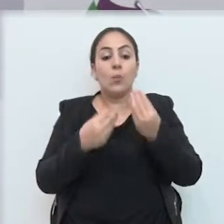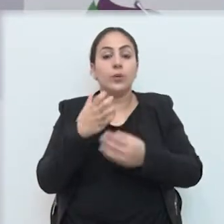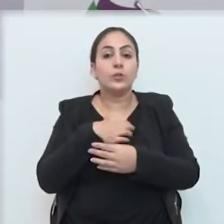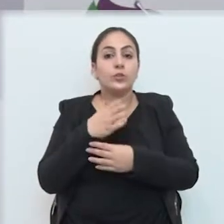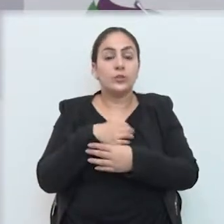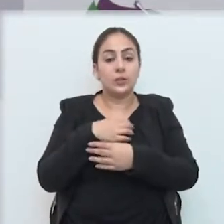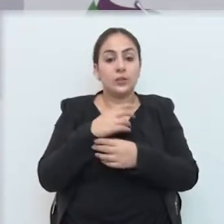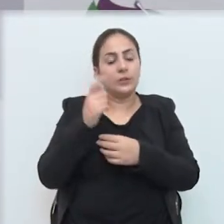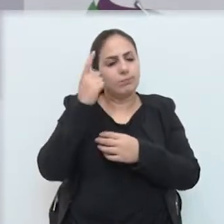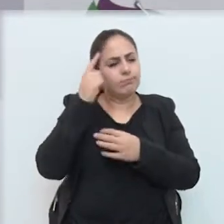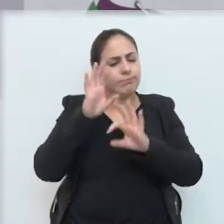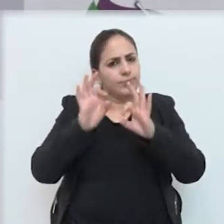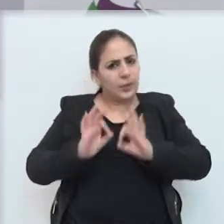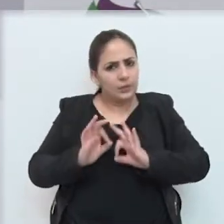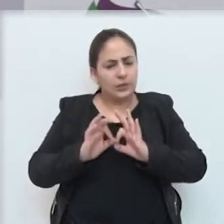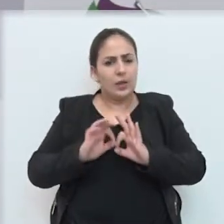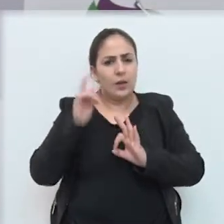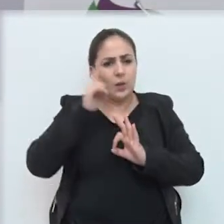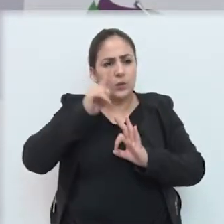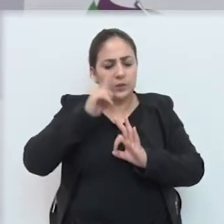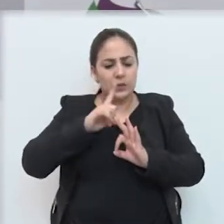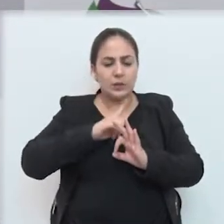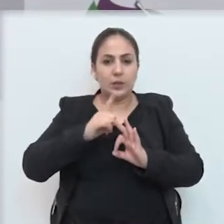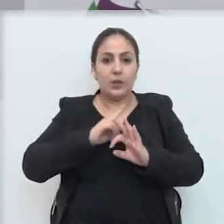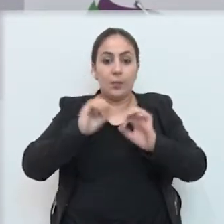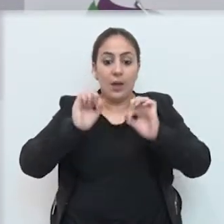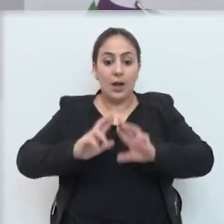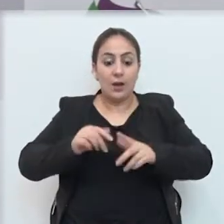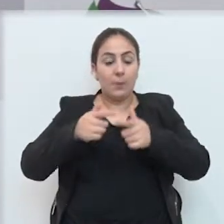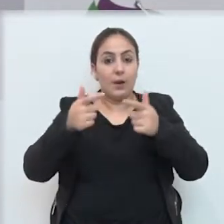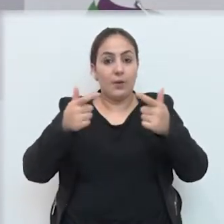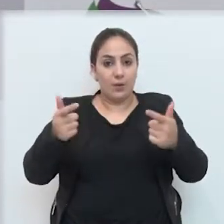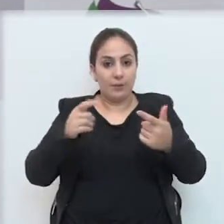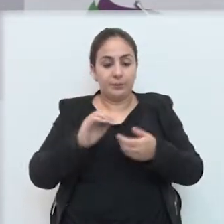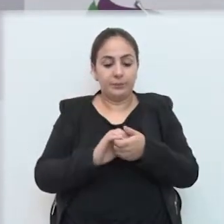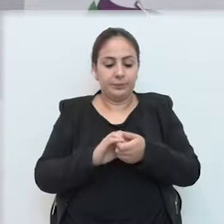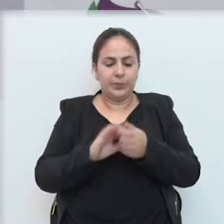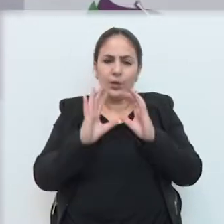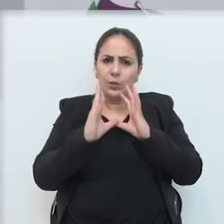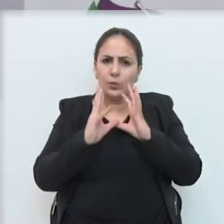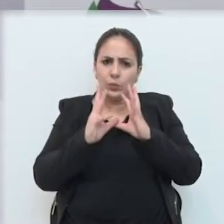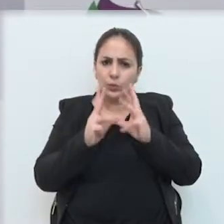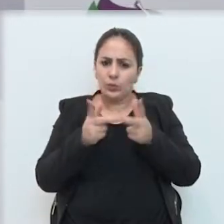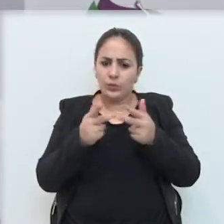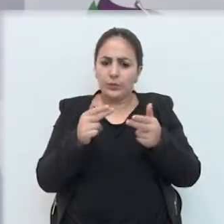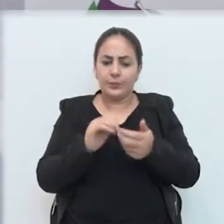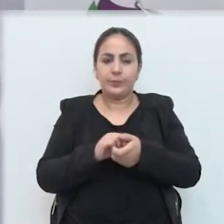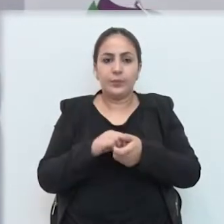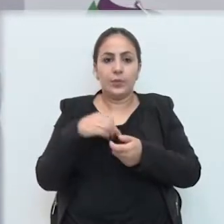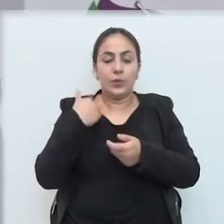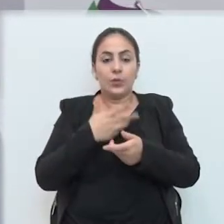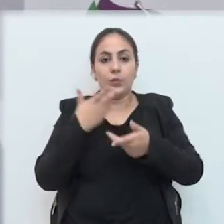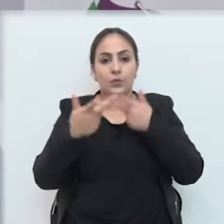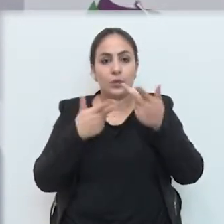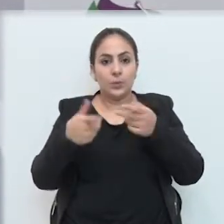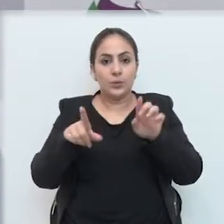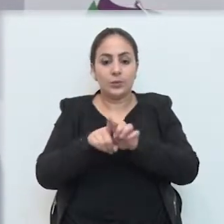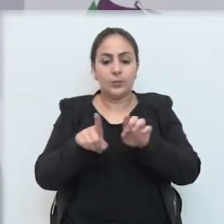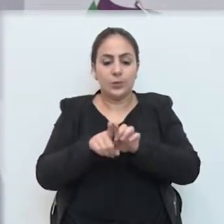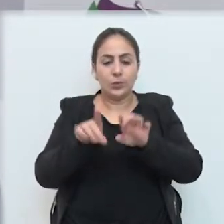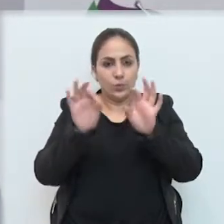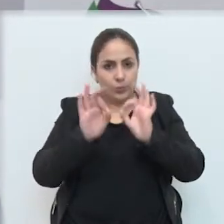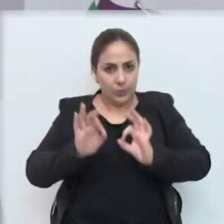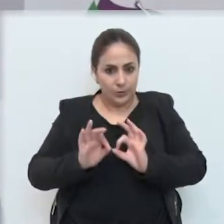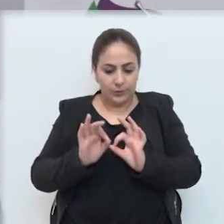vias vão ser planejadas para que tenham uma dimensão maior para o deslocamento dos veículos. Nós falávamos